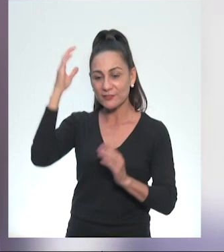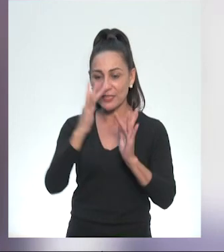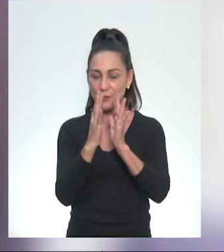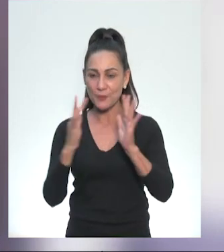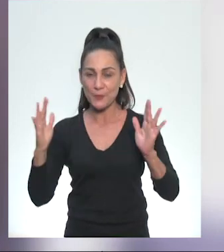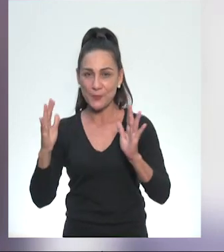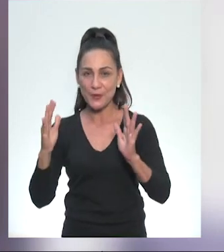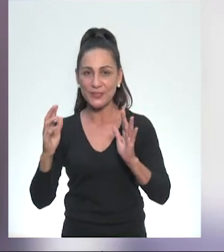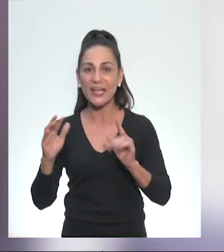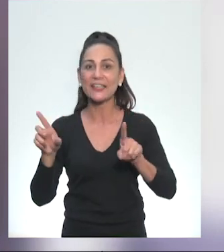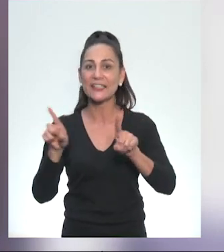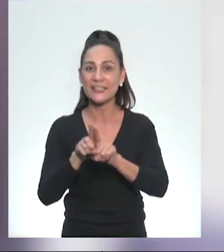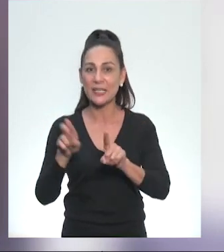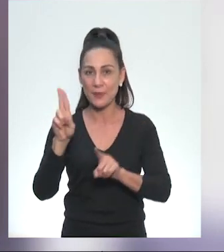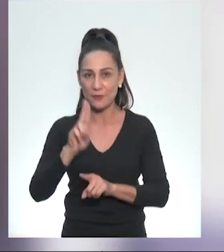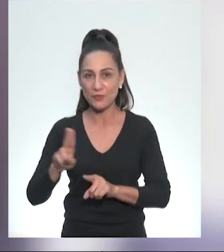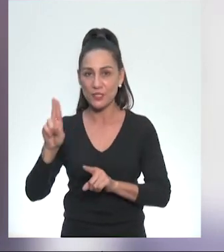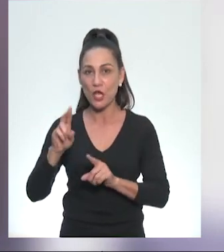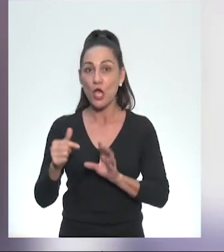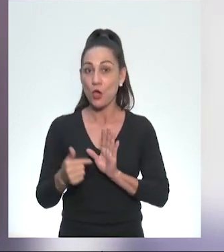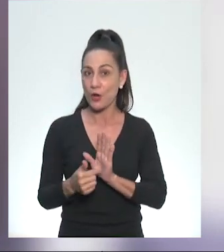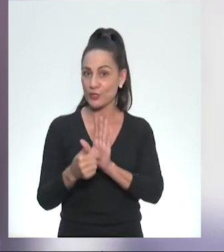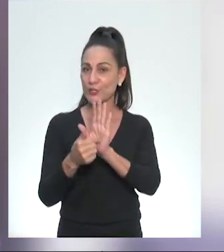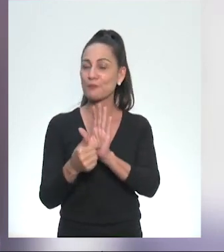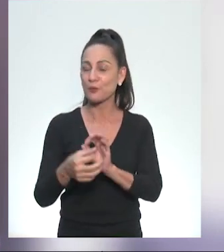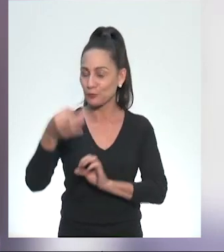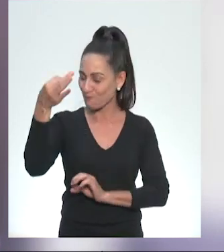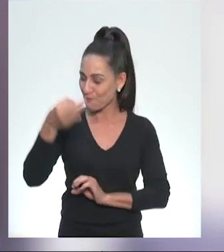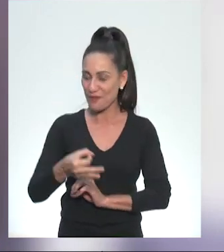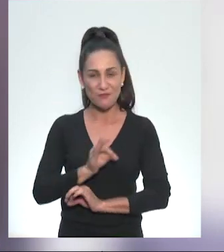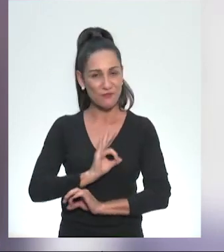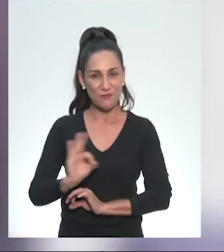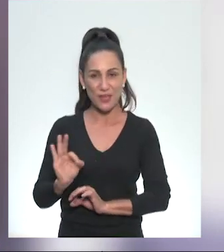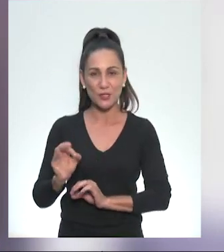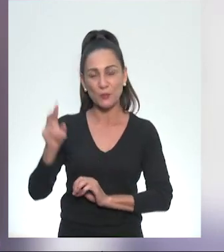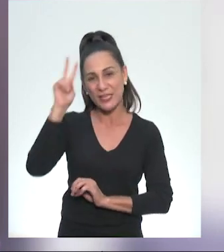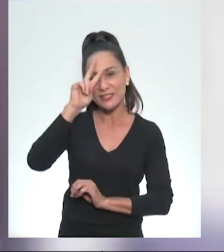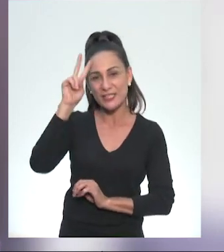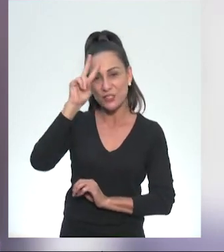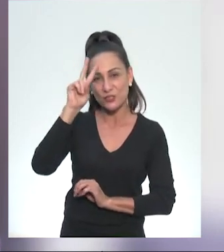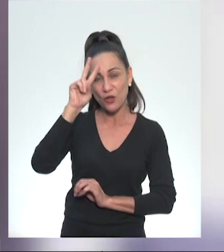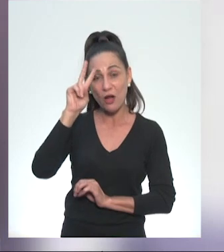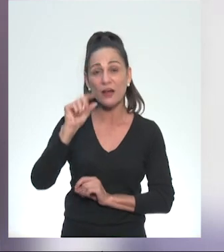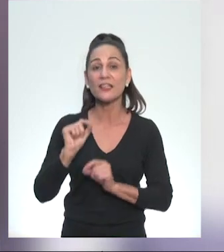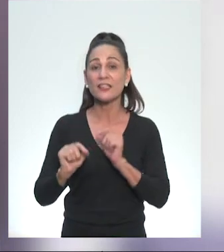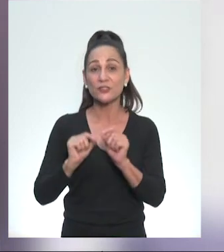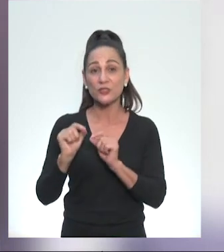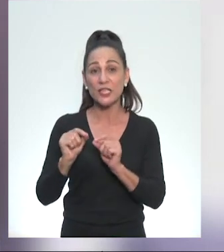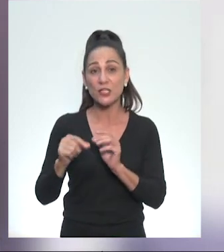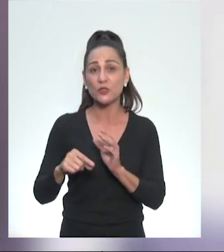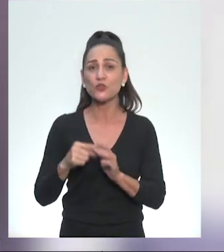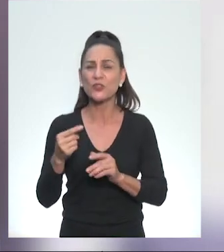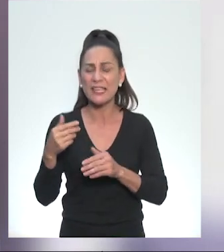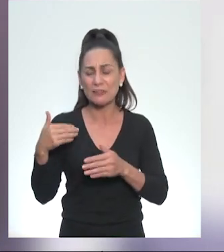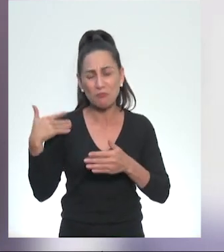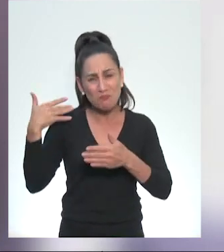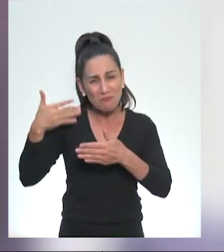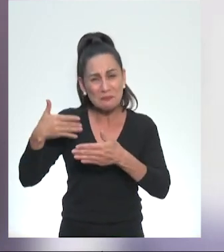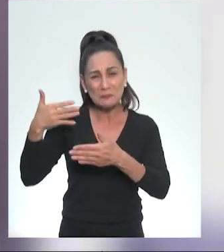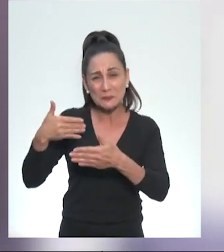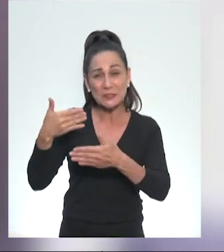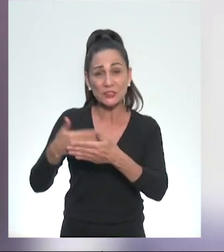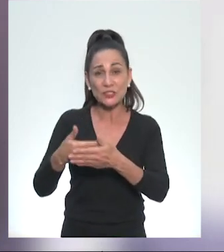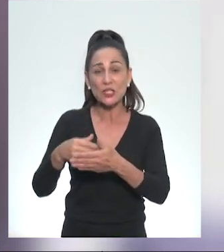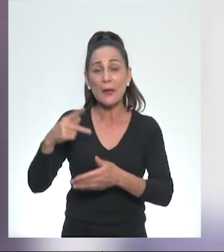e universidades. Eu acho esse ponto bem interessante, né? Porque fica muito essa história do primitivismo, mas a gente